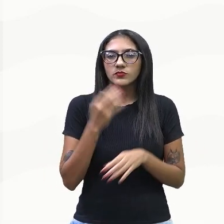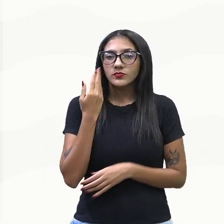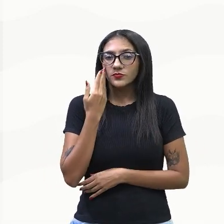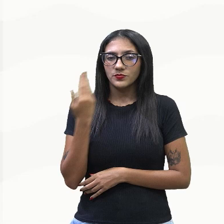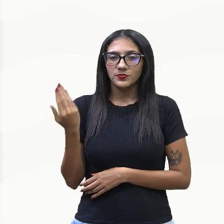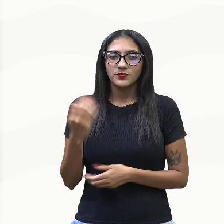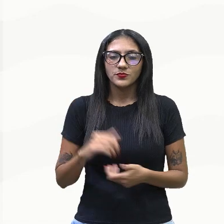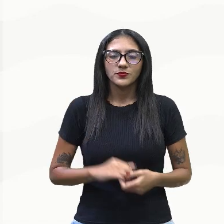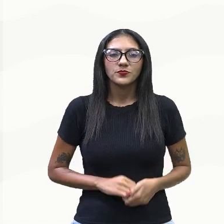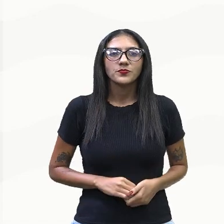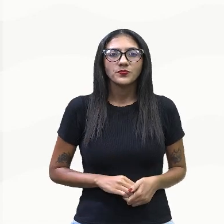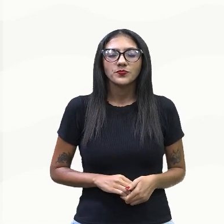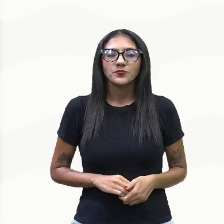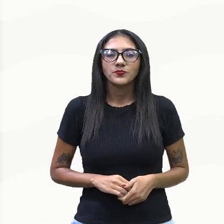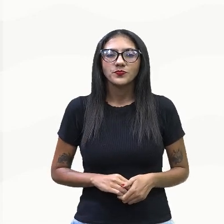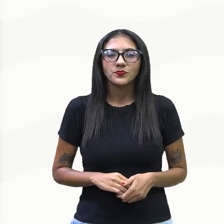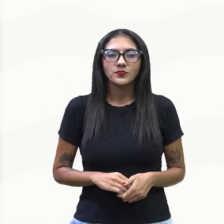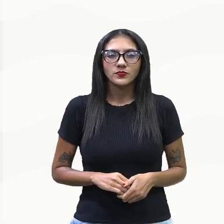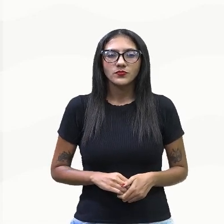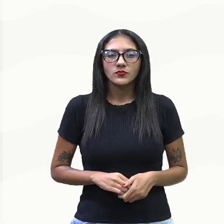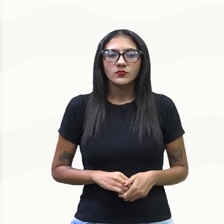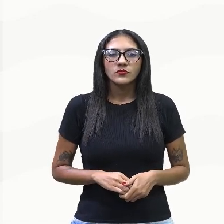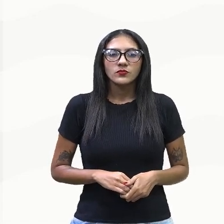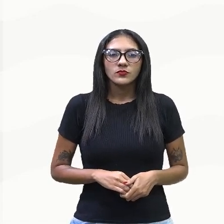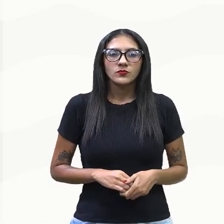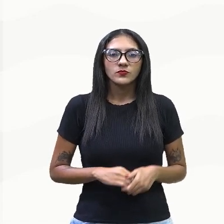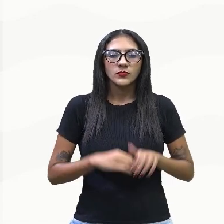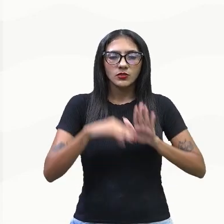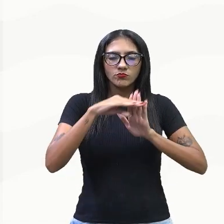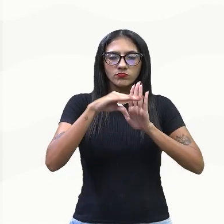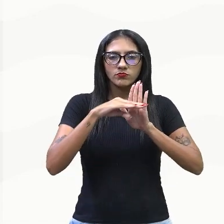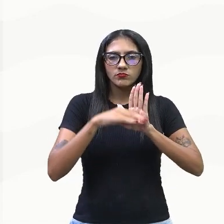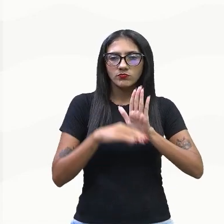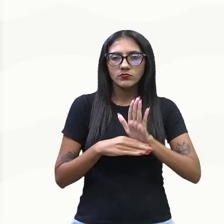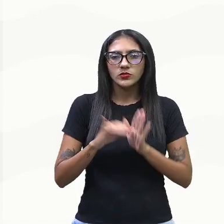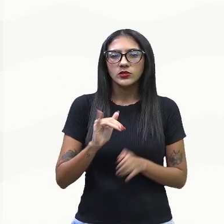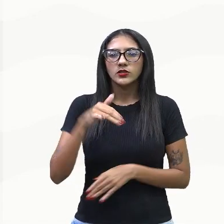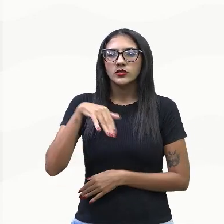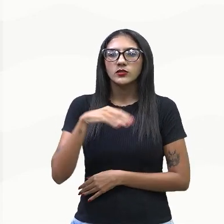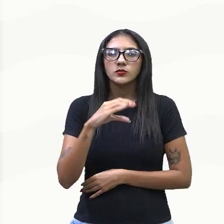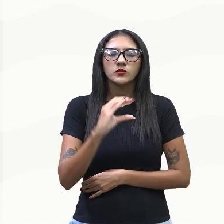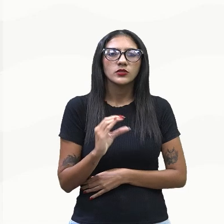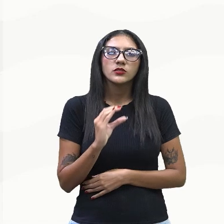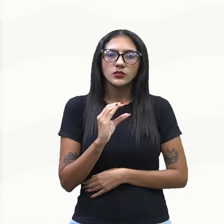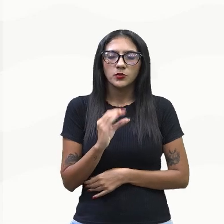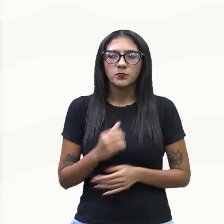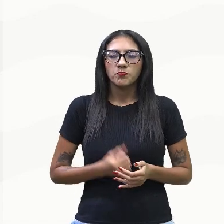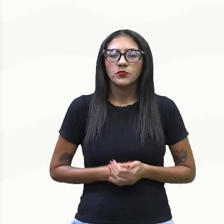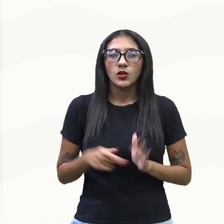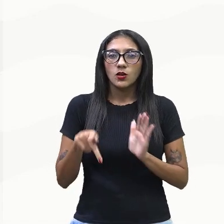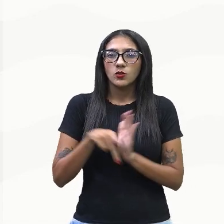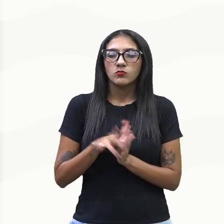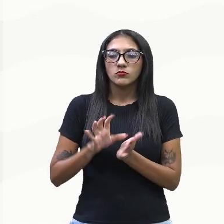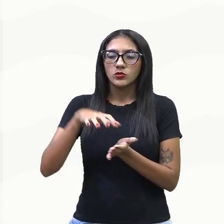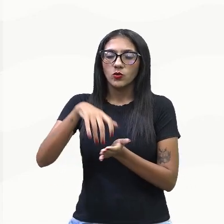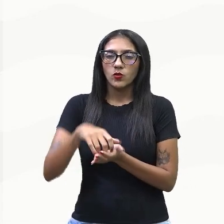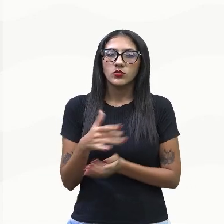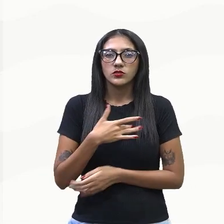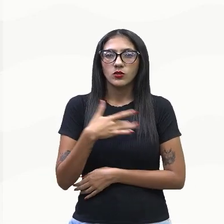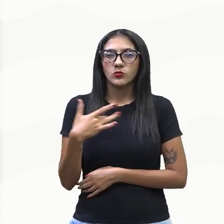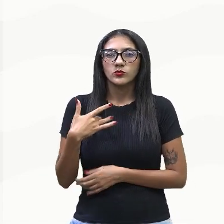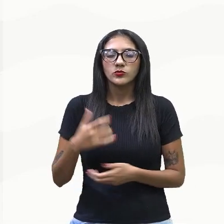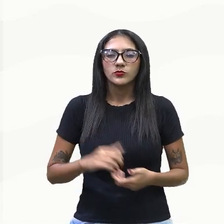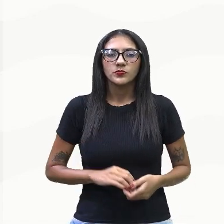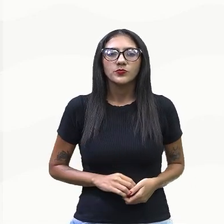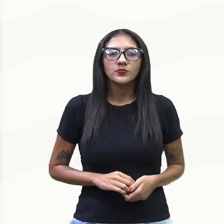nesse slide, nessa cartela. Vejamos. Classificação do IMC de acordo com a Organização Mundial de